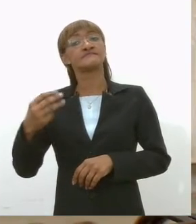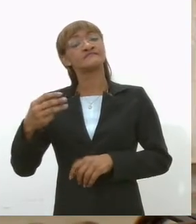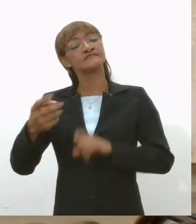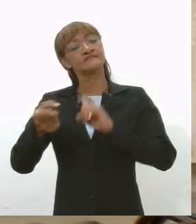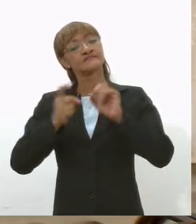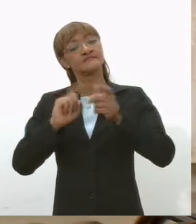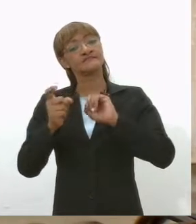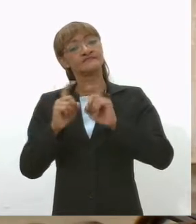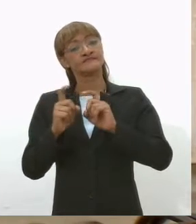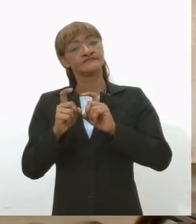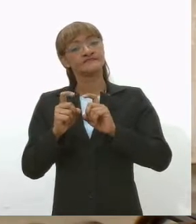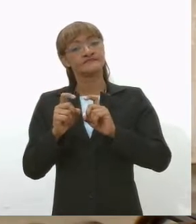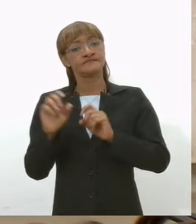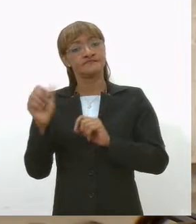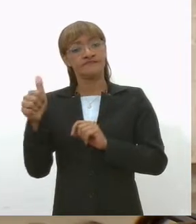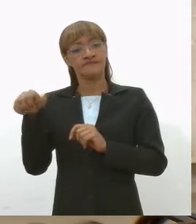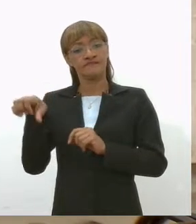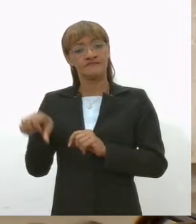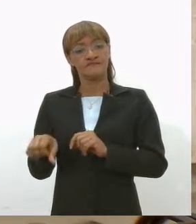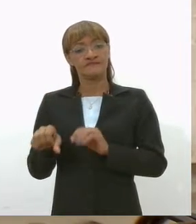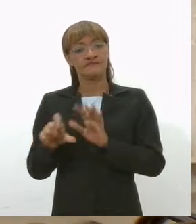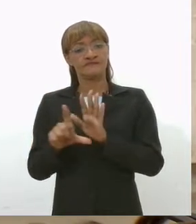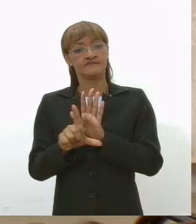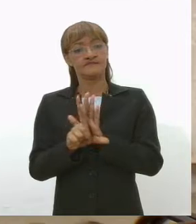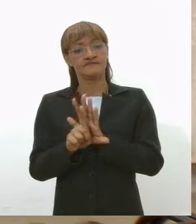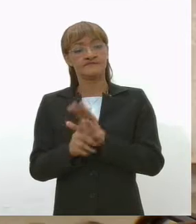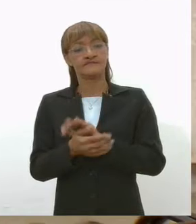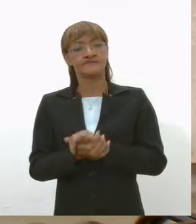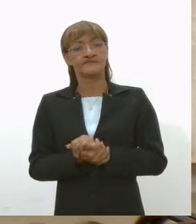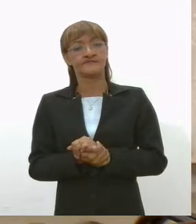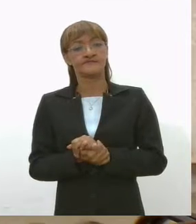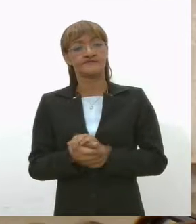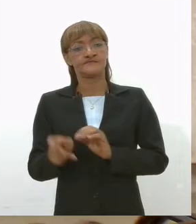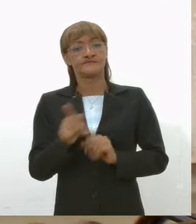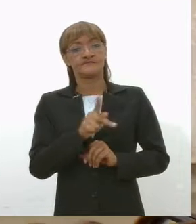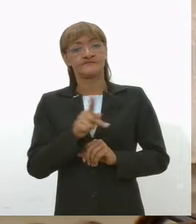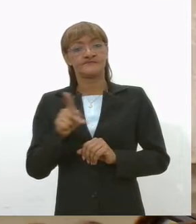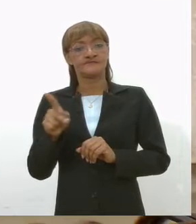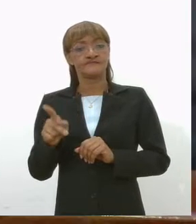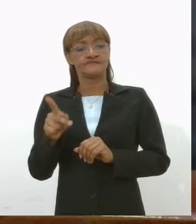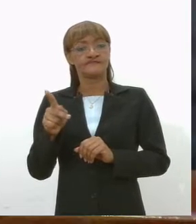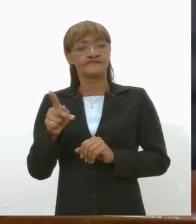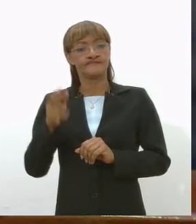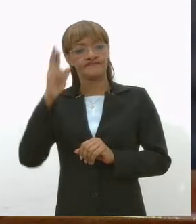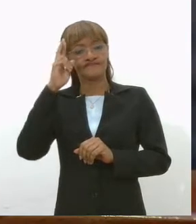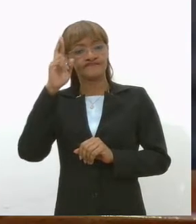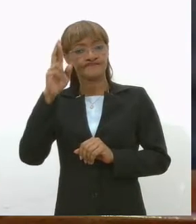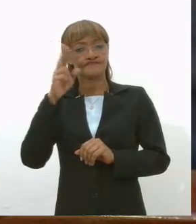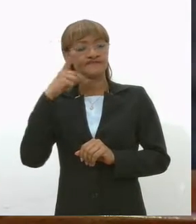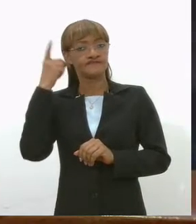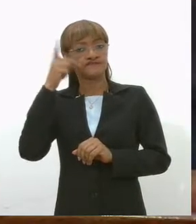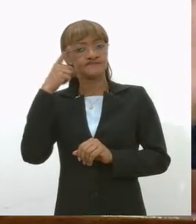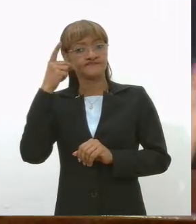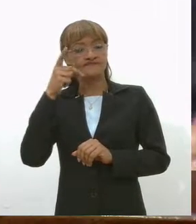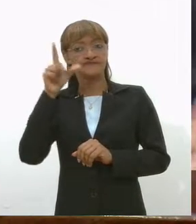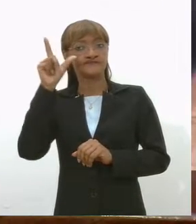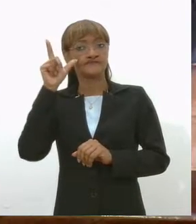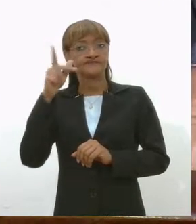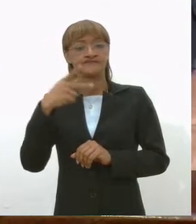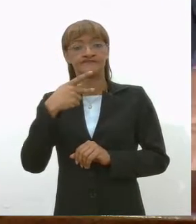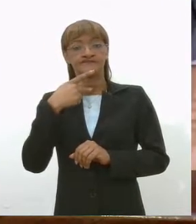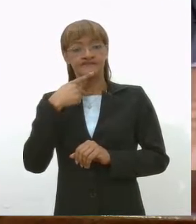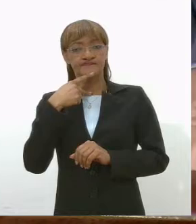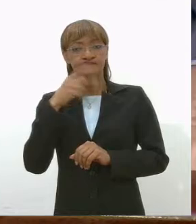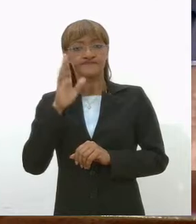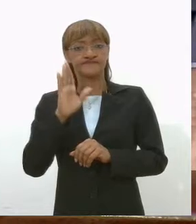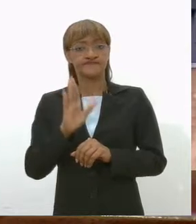ordinária da 19ª legislatura, com a presidência do excelentíssimo senhor deputado Luciano Bispo, secretariado